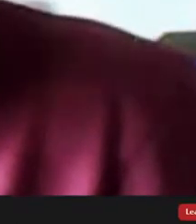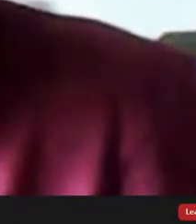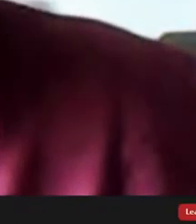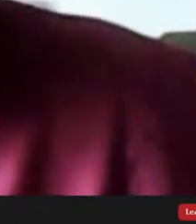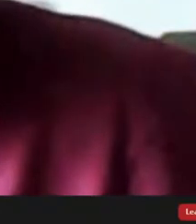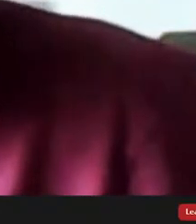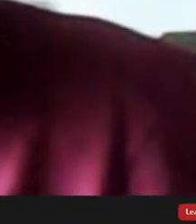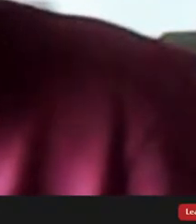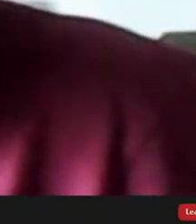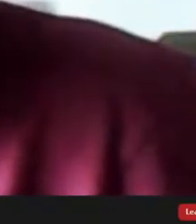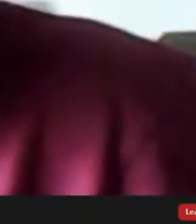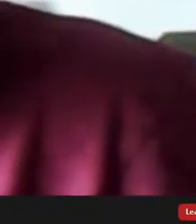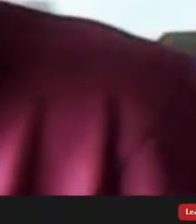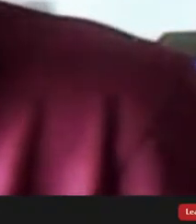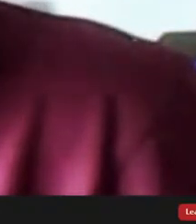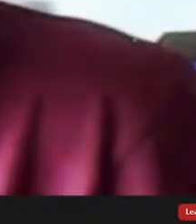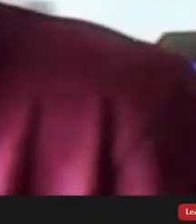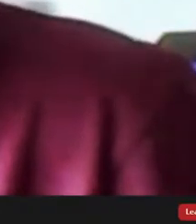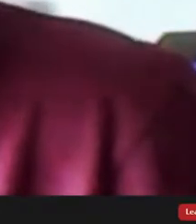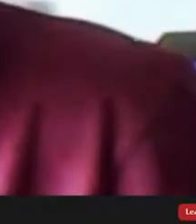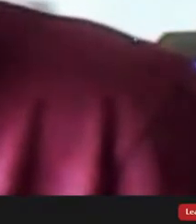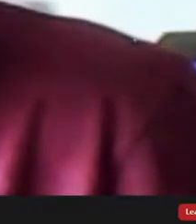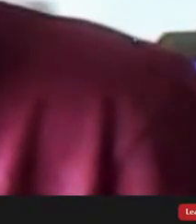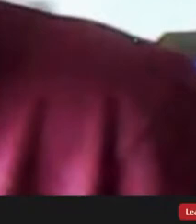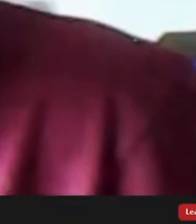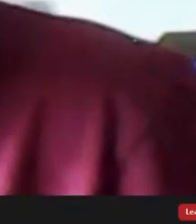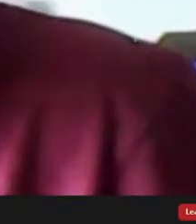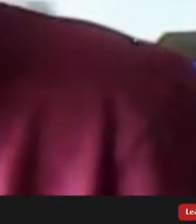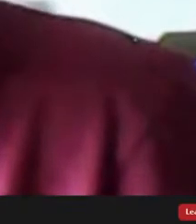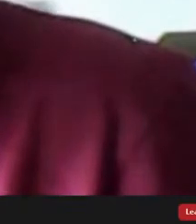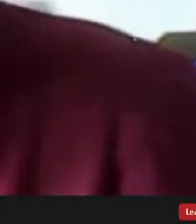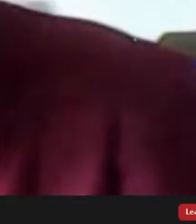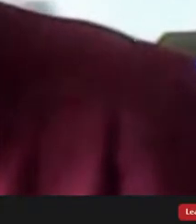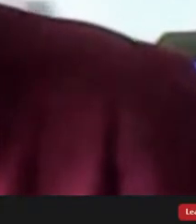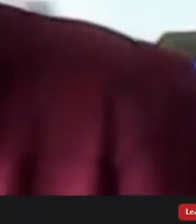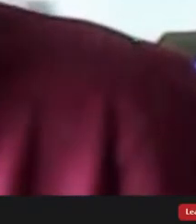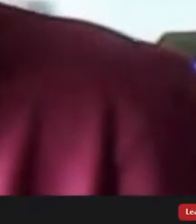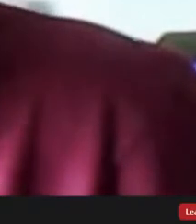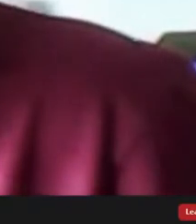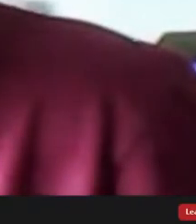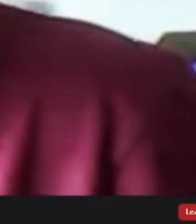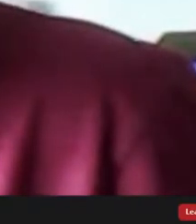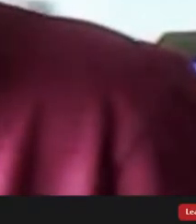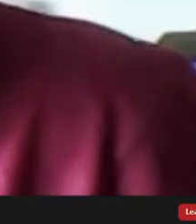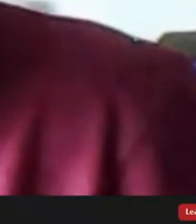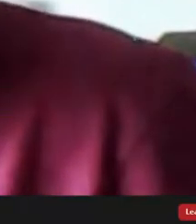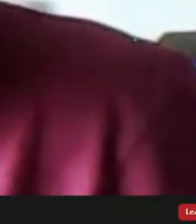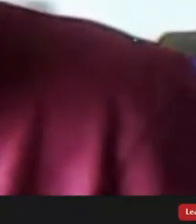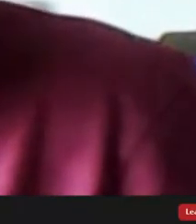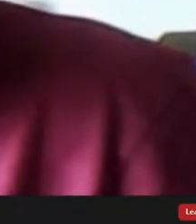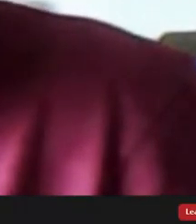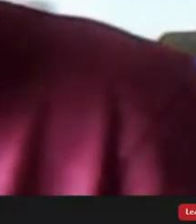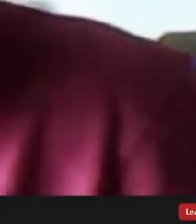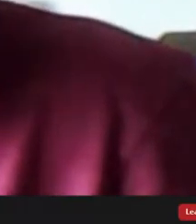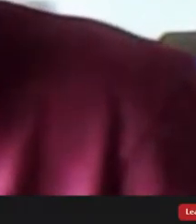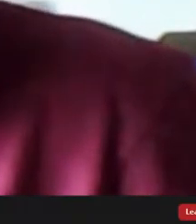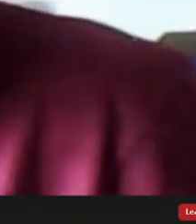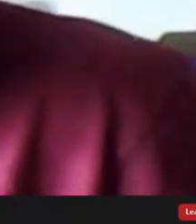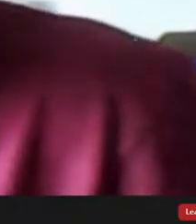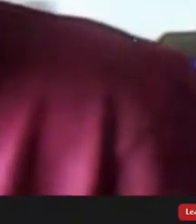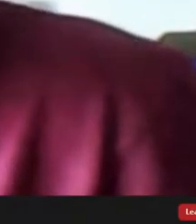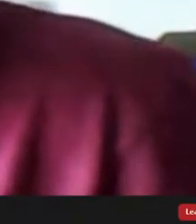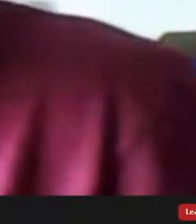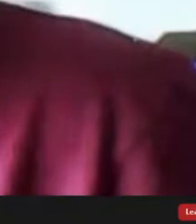no Brasil, consolidou, né, uma perspectiva legal de que a garantia da alimentação escolar